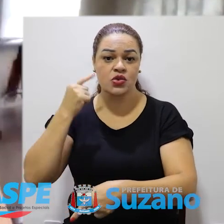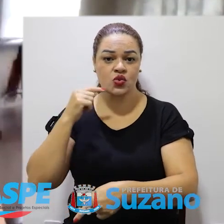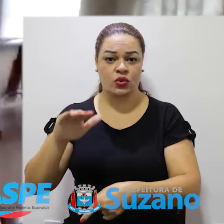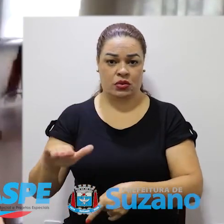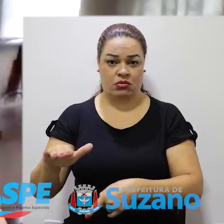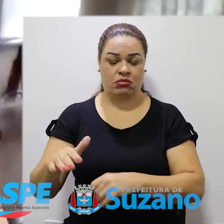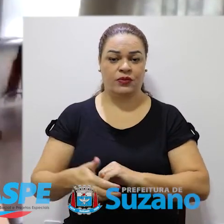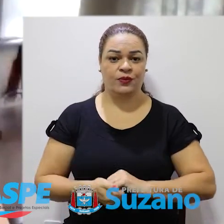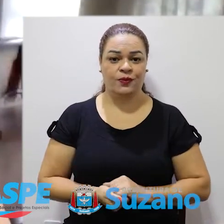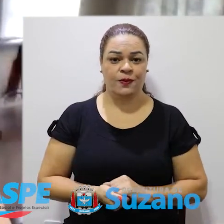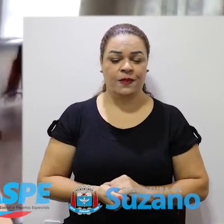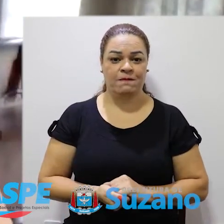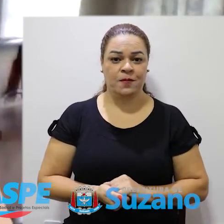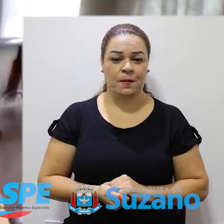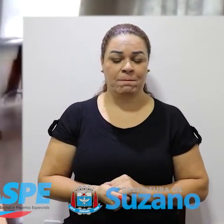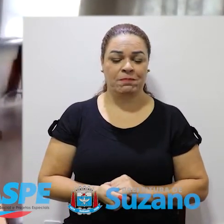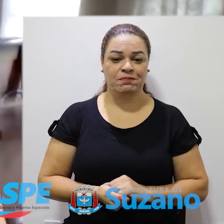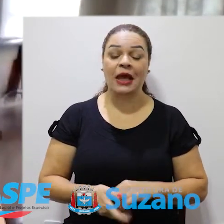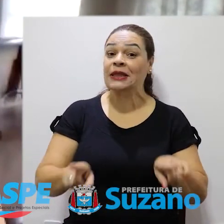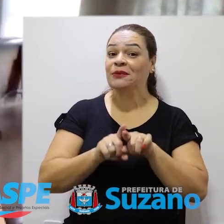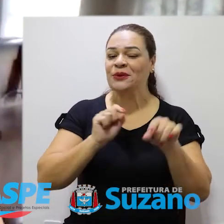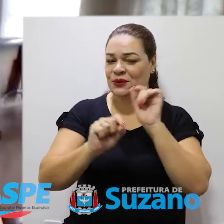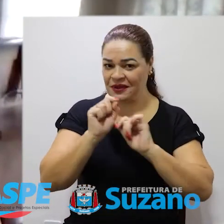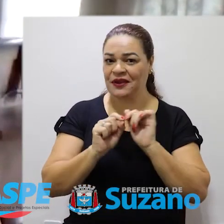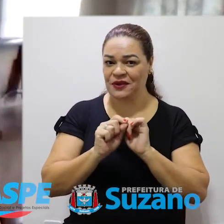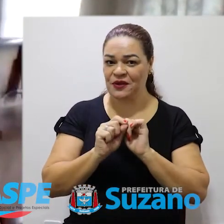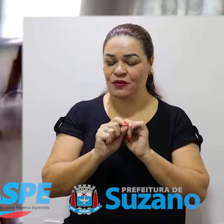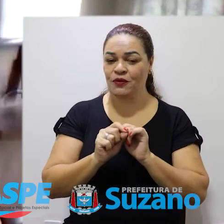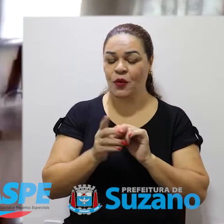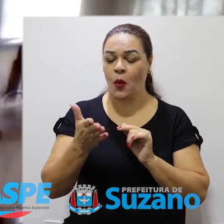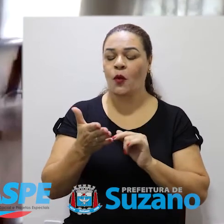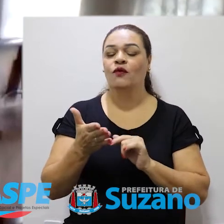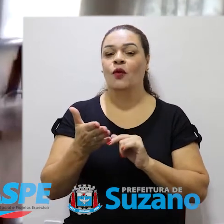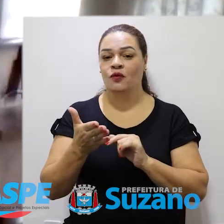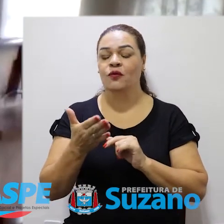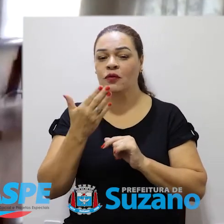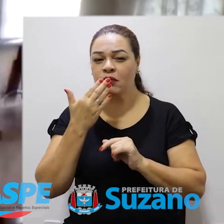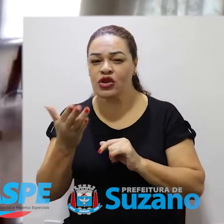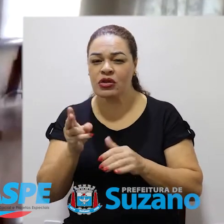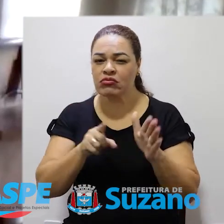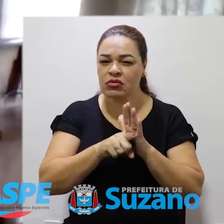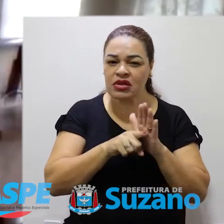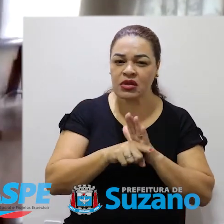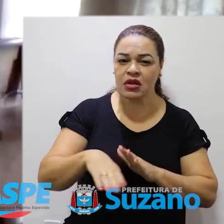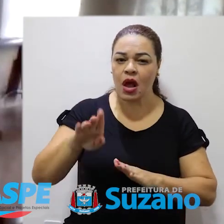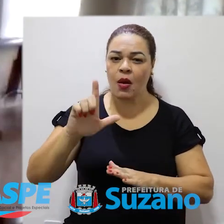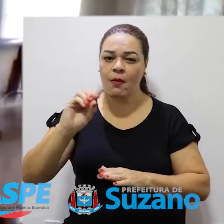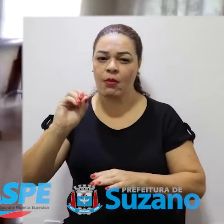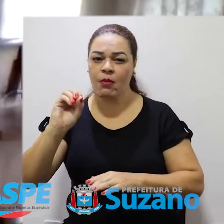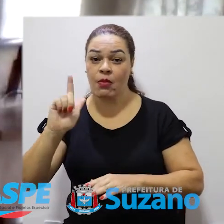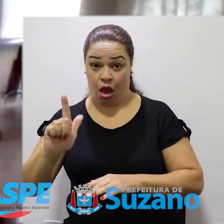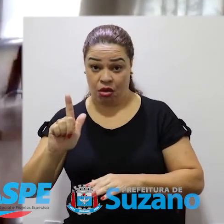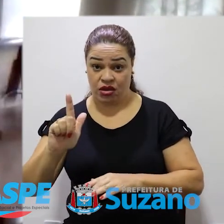Vou recomendar para vocês darem uma olhada também num blog que é de uma mãe chamada